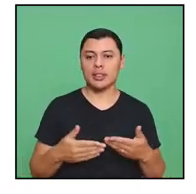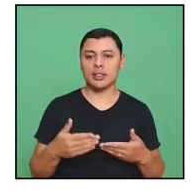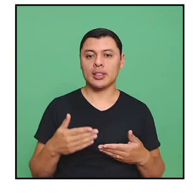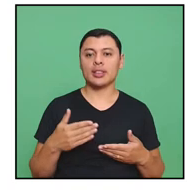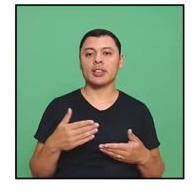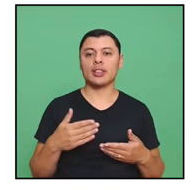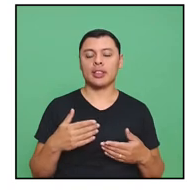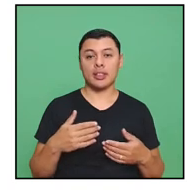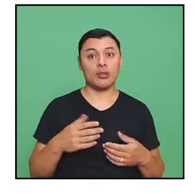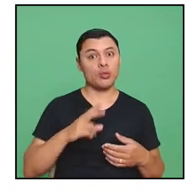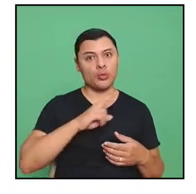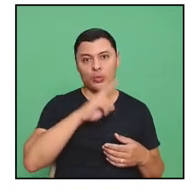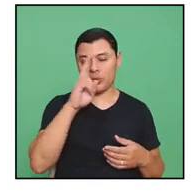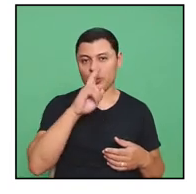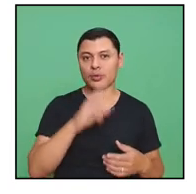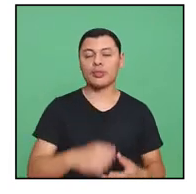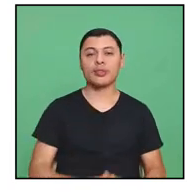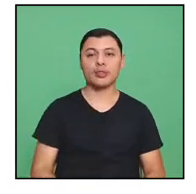alto.